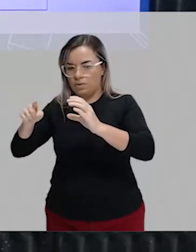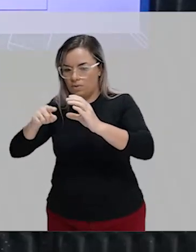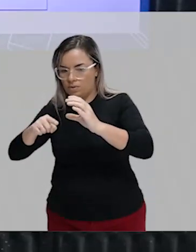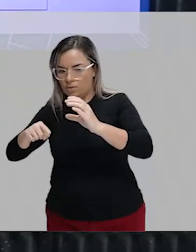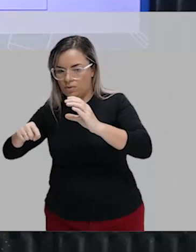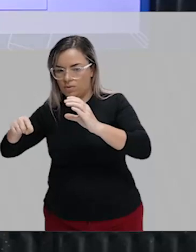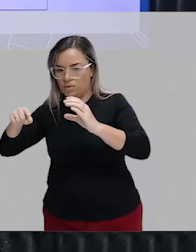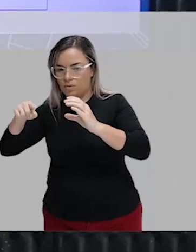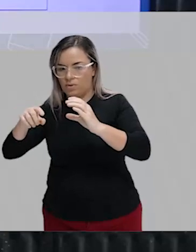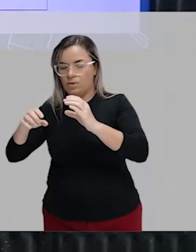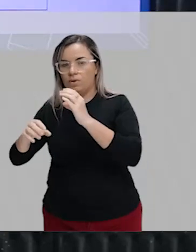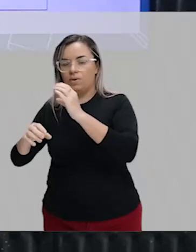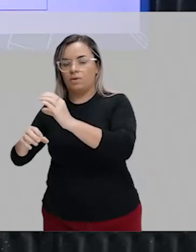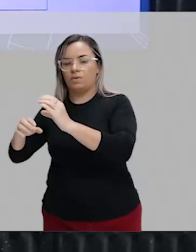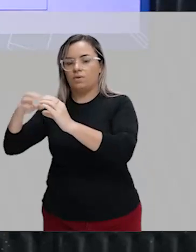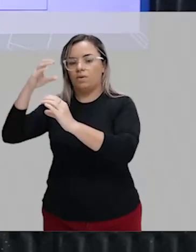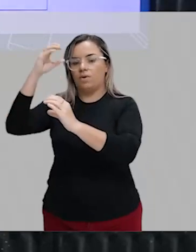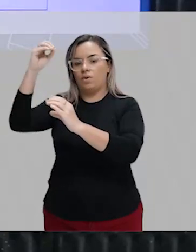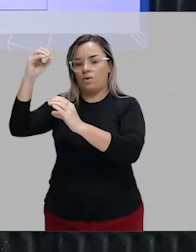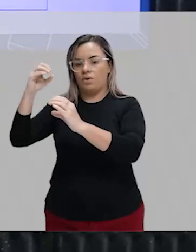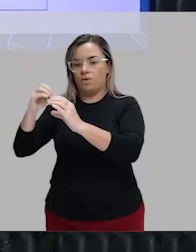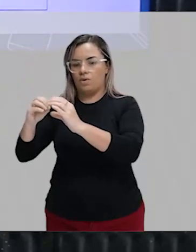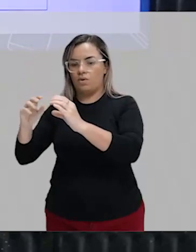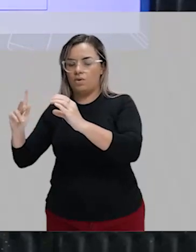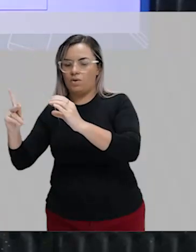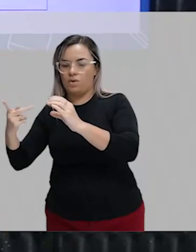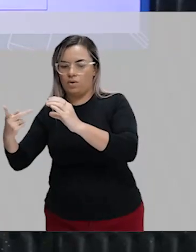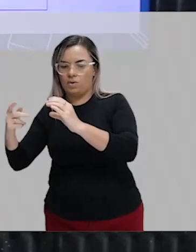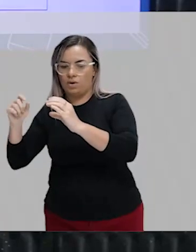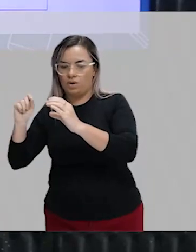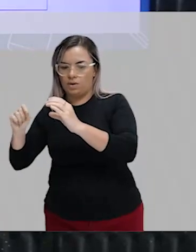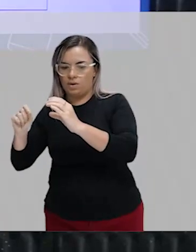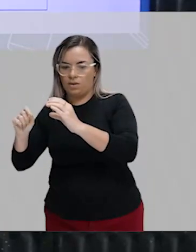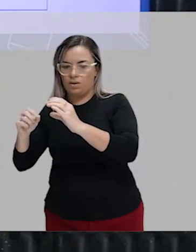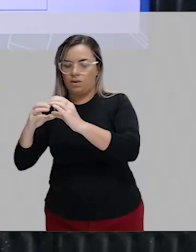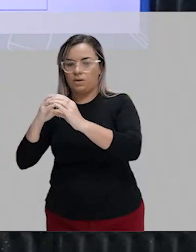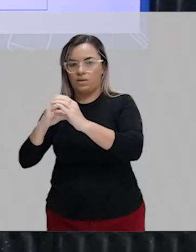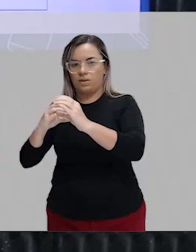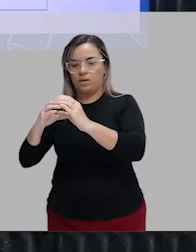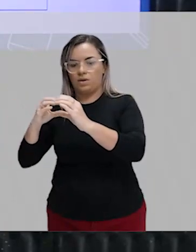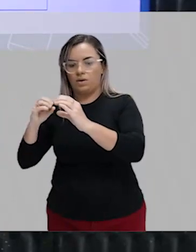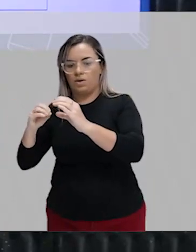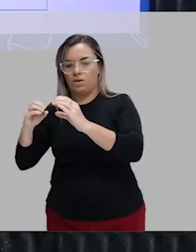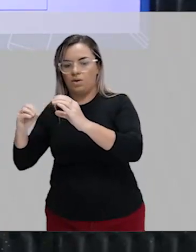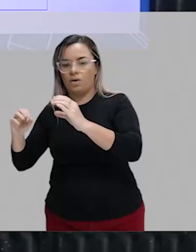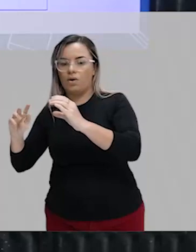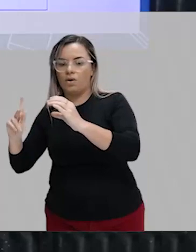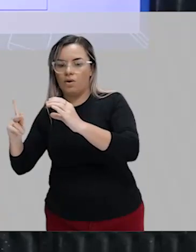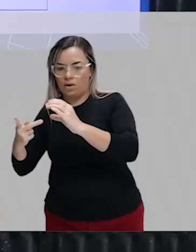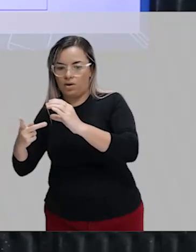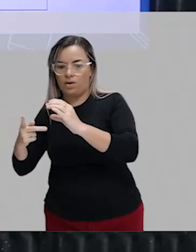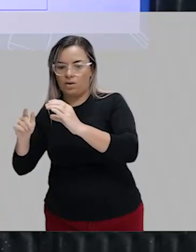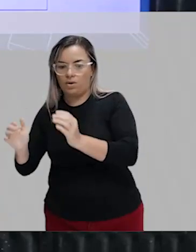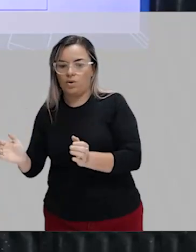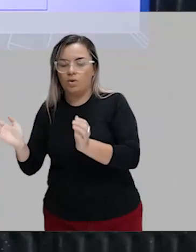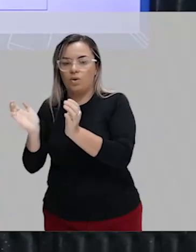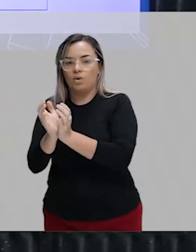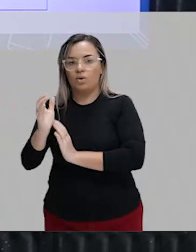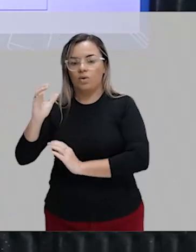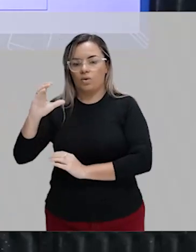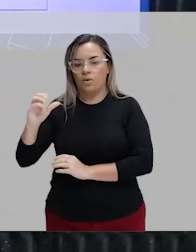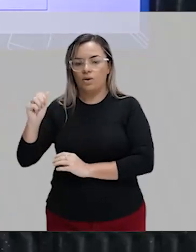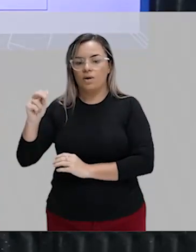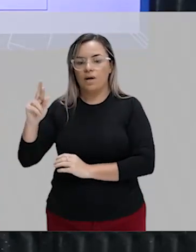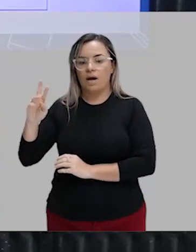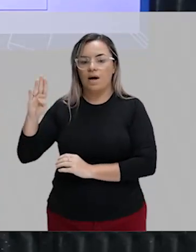carboxila, que pode ser representado simplesmente por COOH. E do outro lado ele vai ter